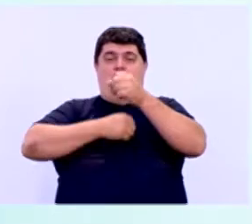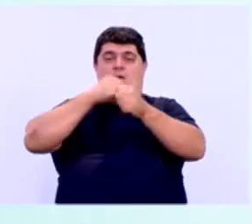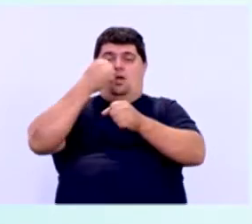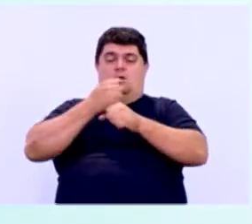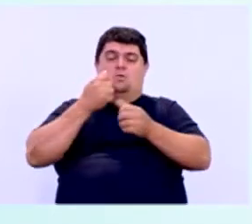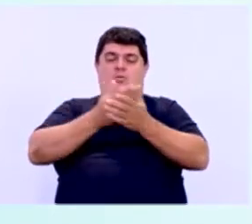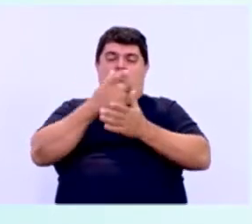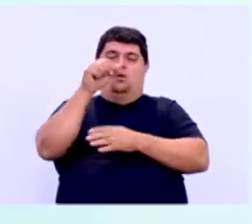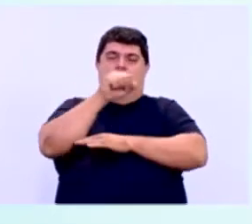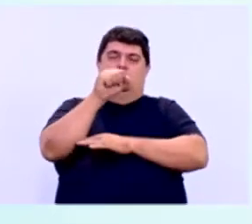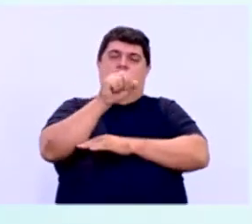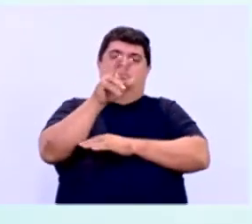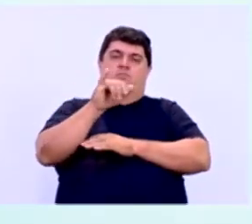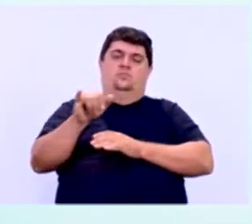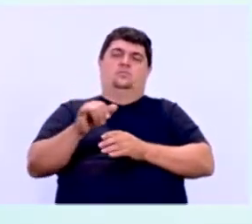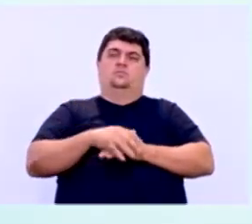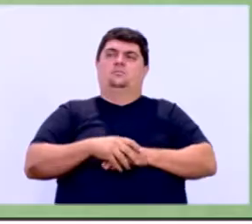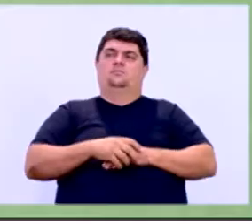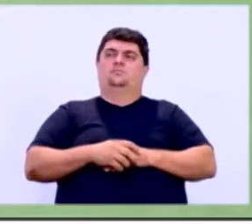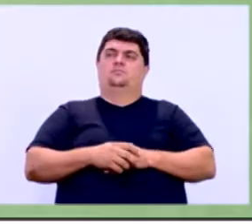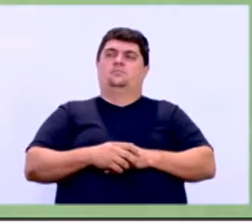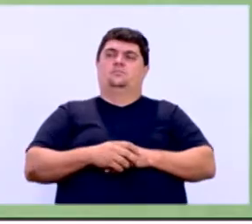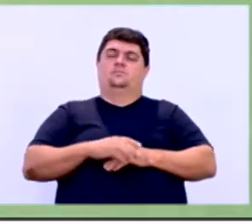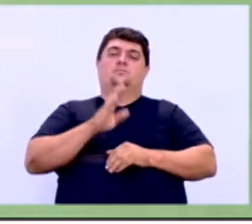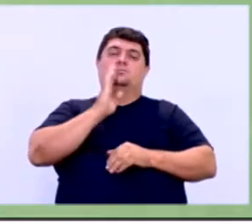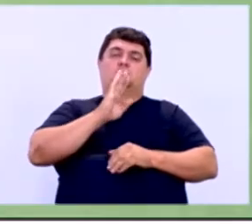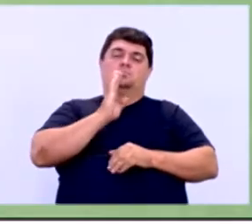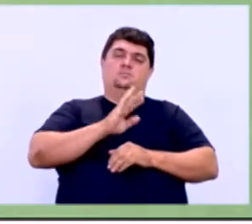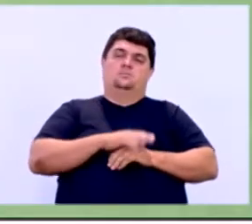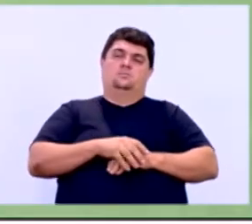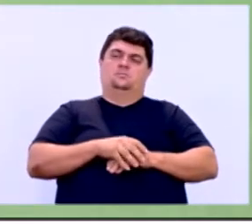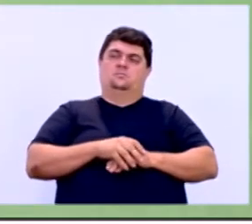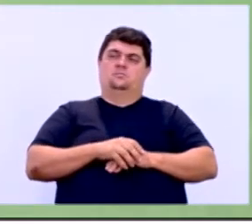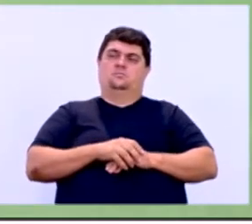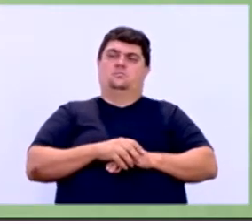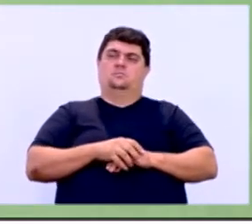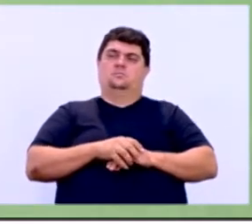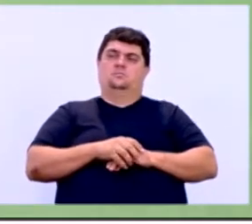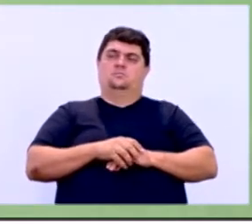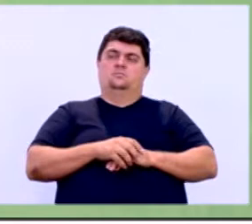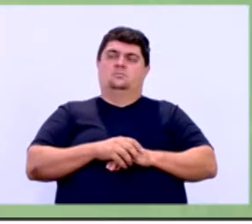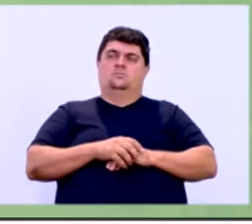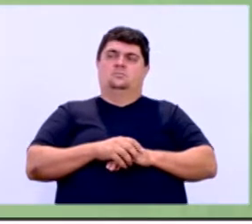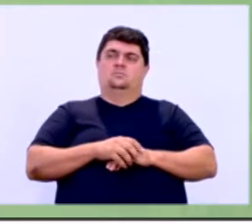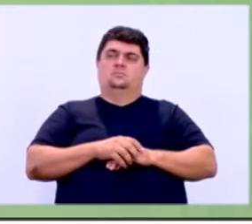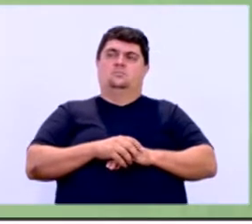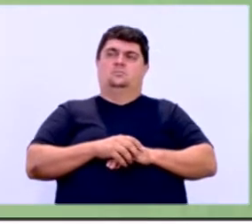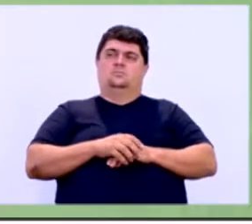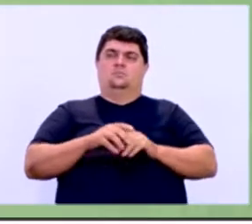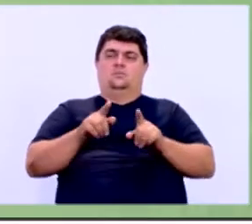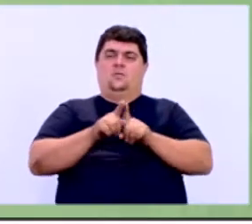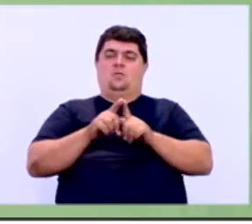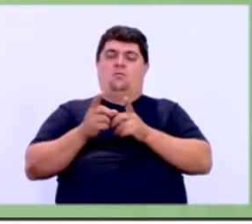esses veículos. Né? Bacana, é uma saída sábia. Né? Também, vendas de